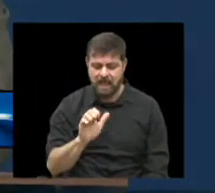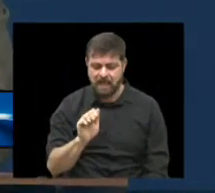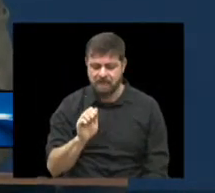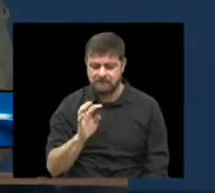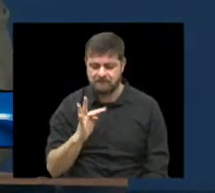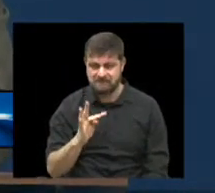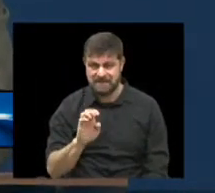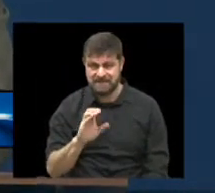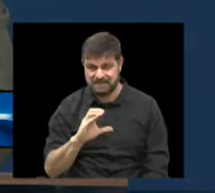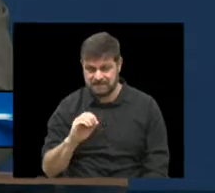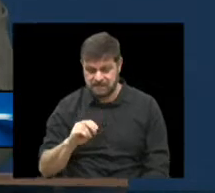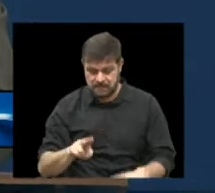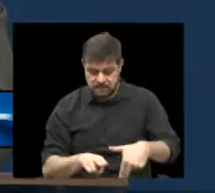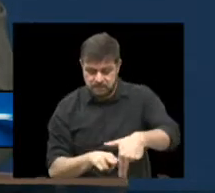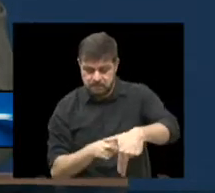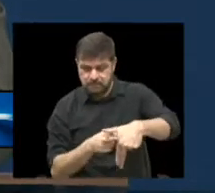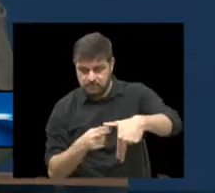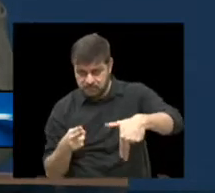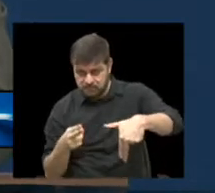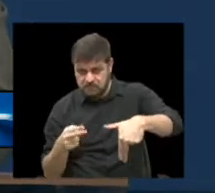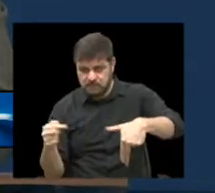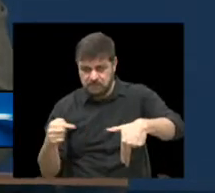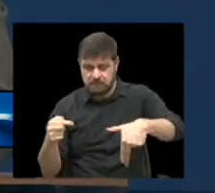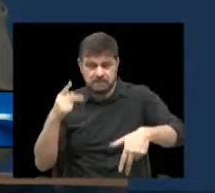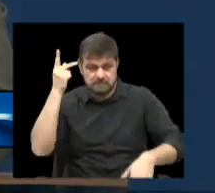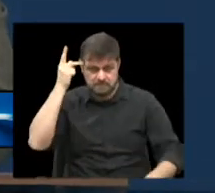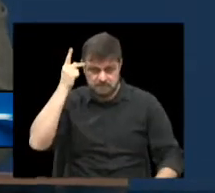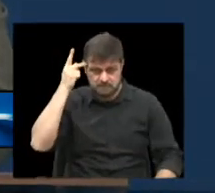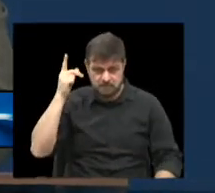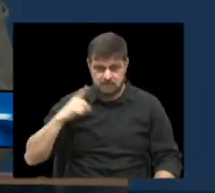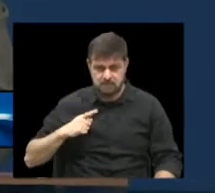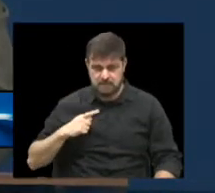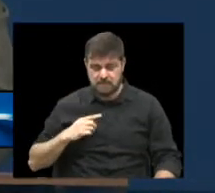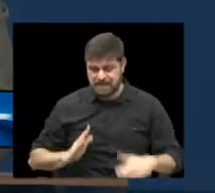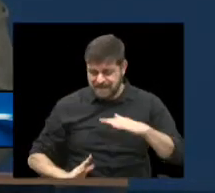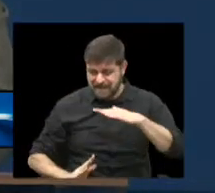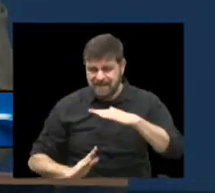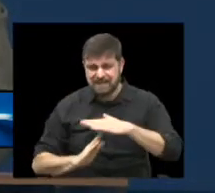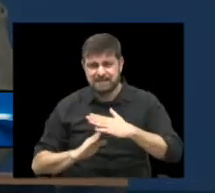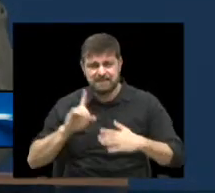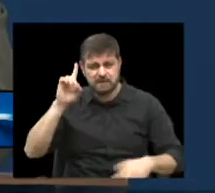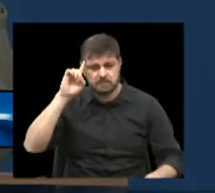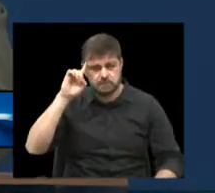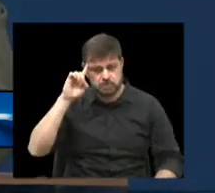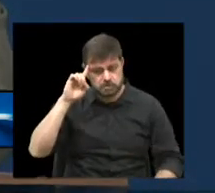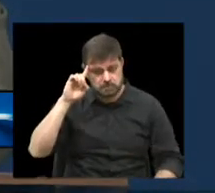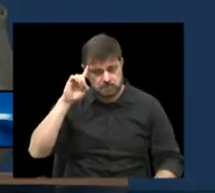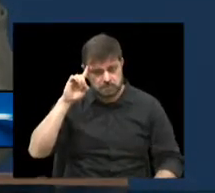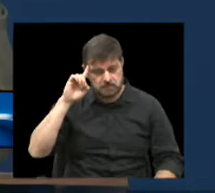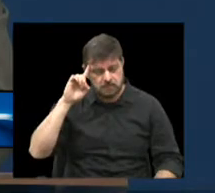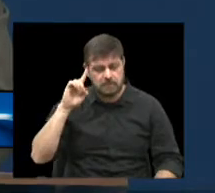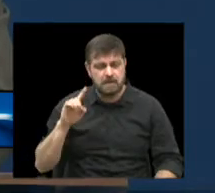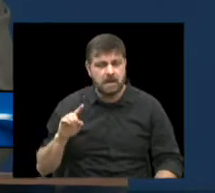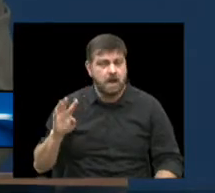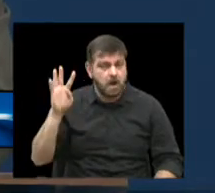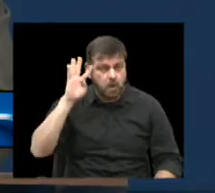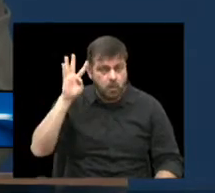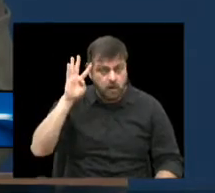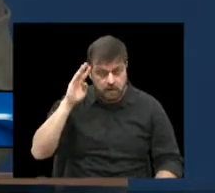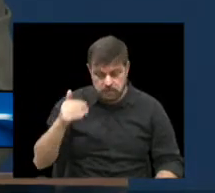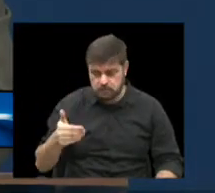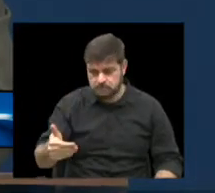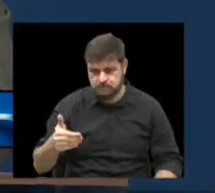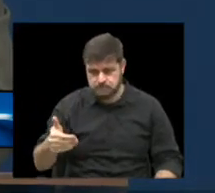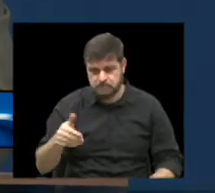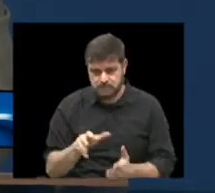é a Faculdade de Tecnologia de São Paulo, foram prorrogadas até a próxima quarta-feira. As